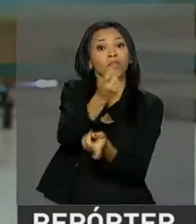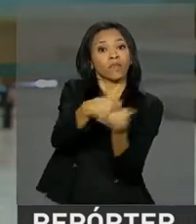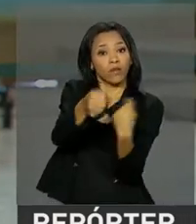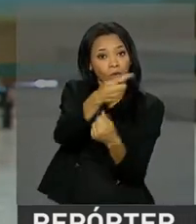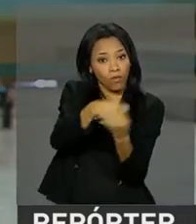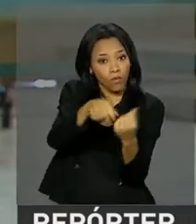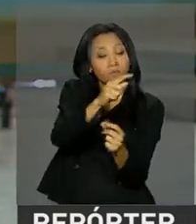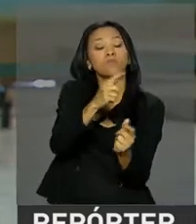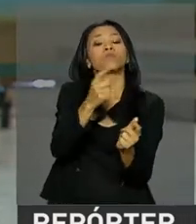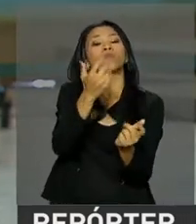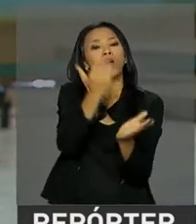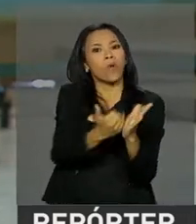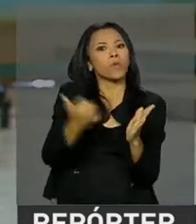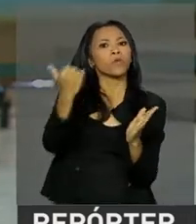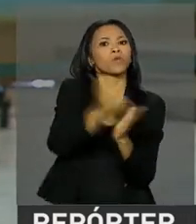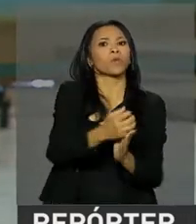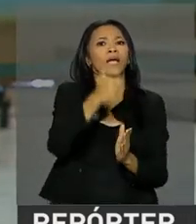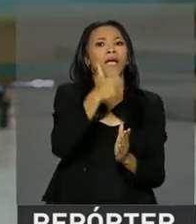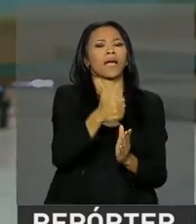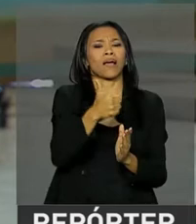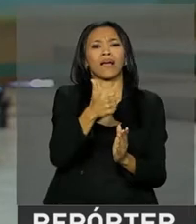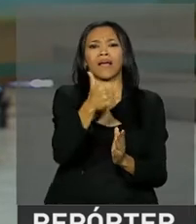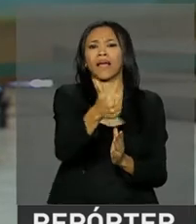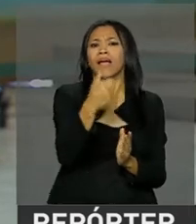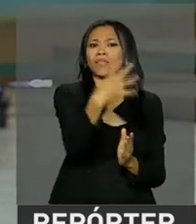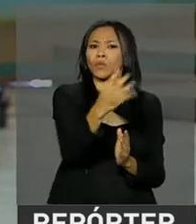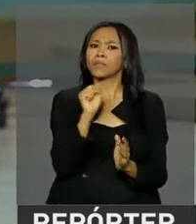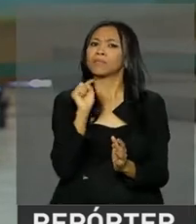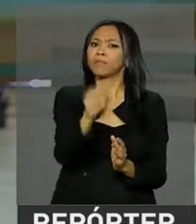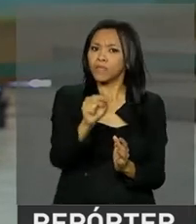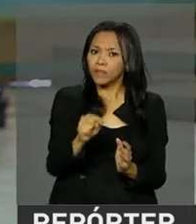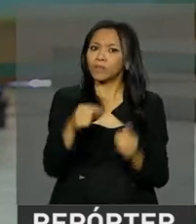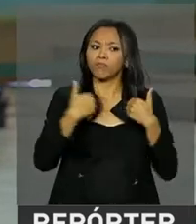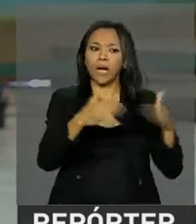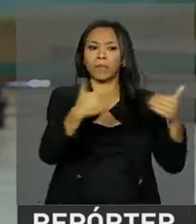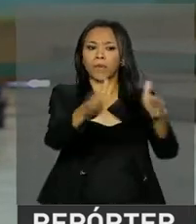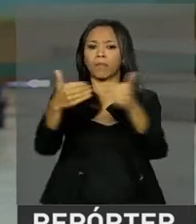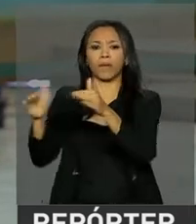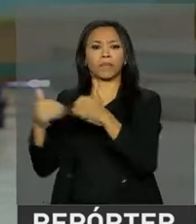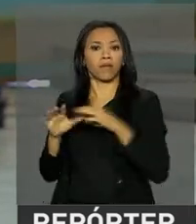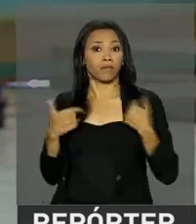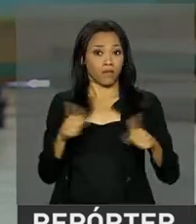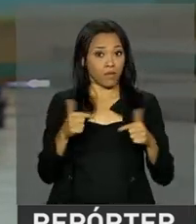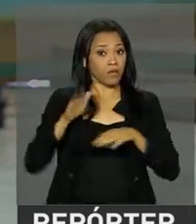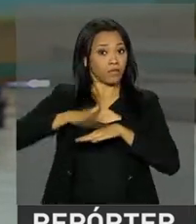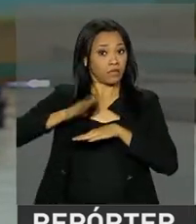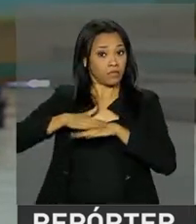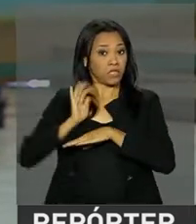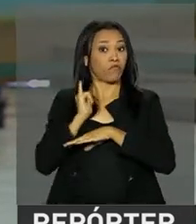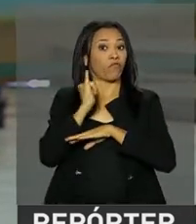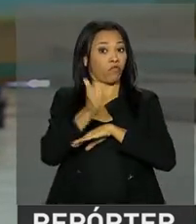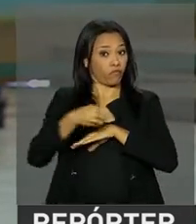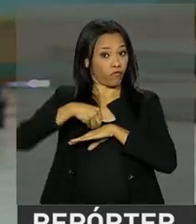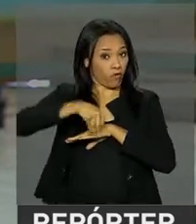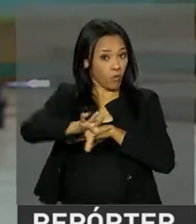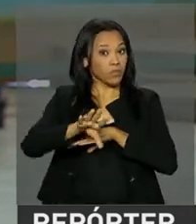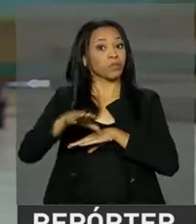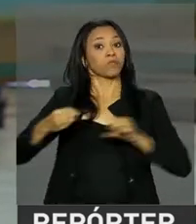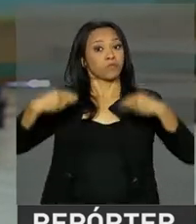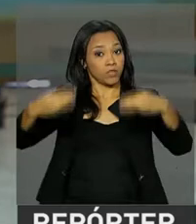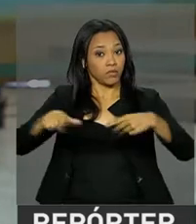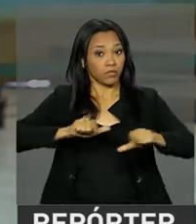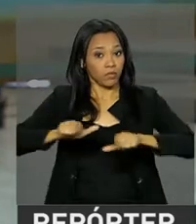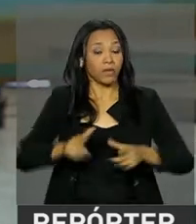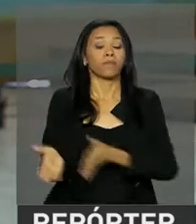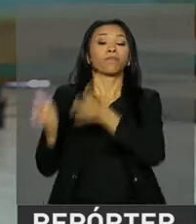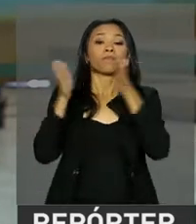de mais de 14.500 postos formais de trabalho em abril, segundo o Ministério do Trabalho. Após o